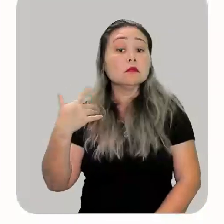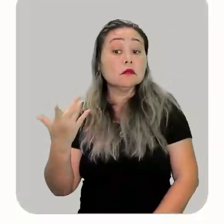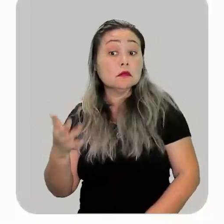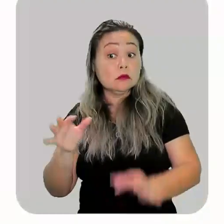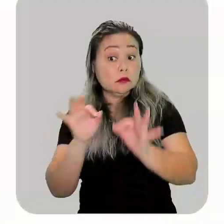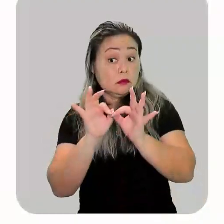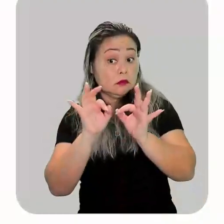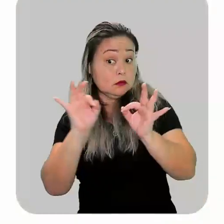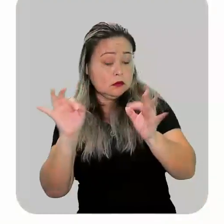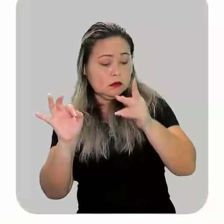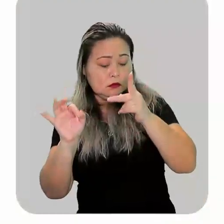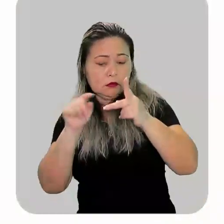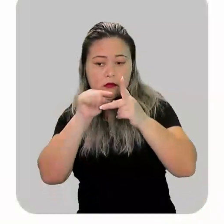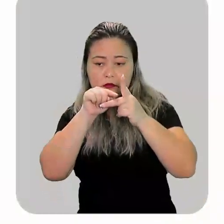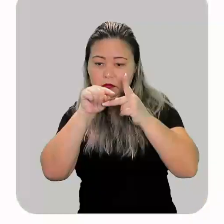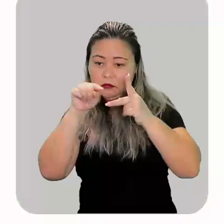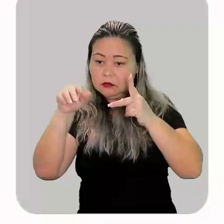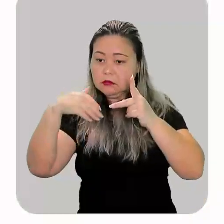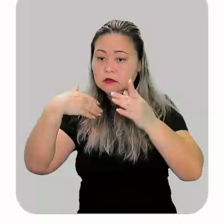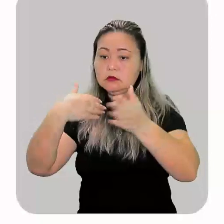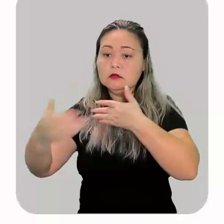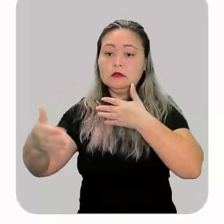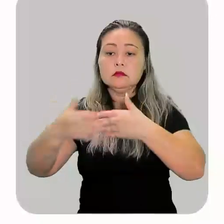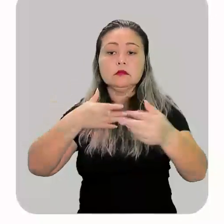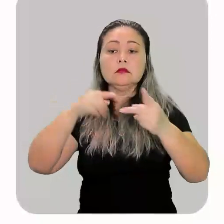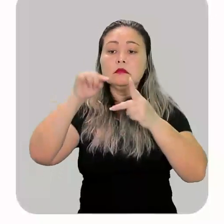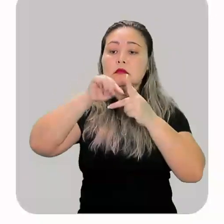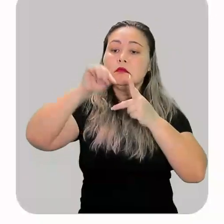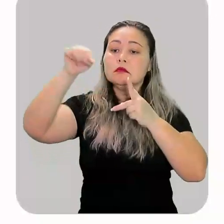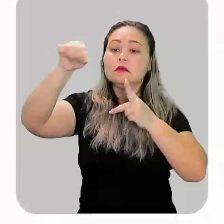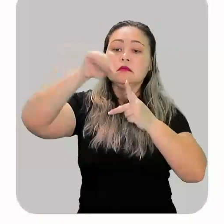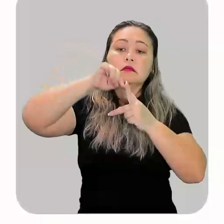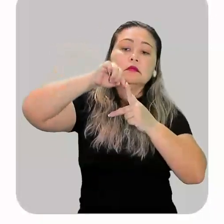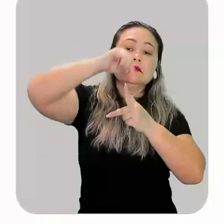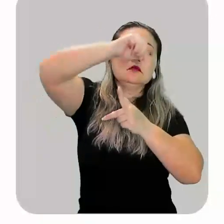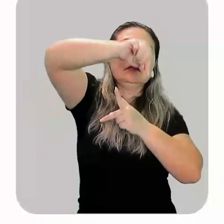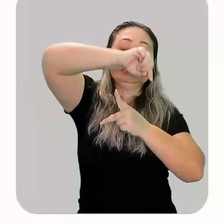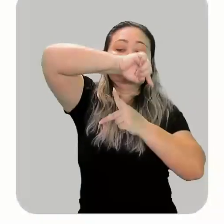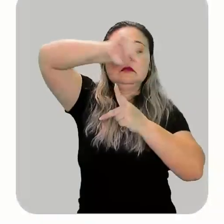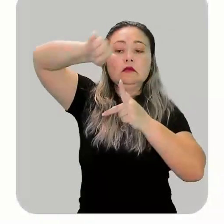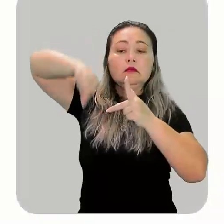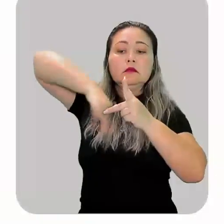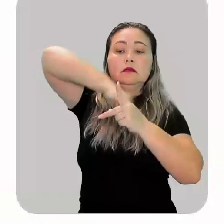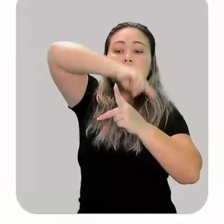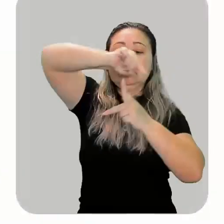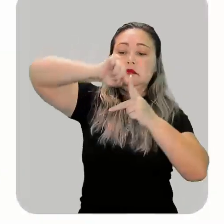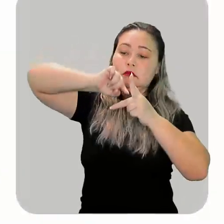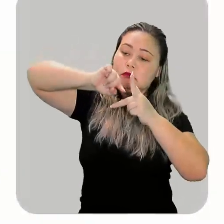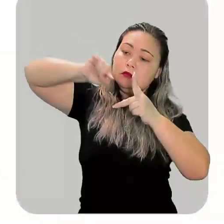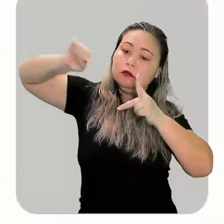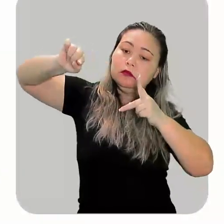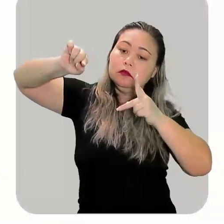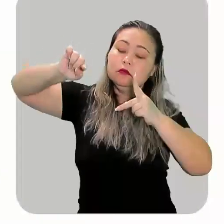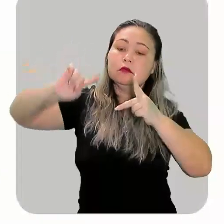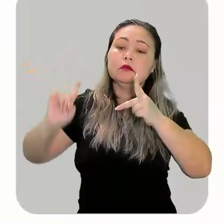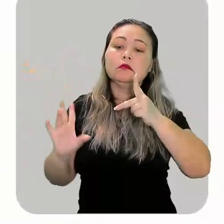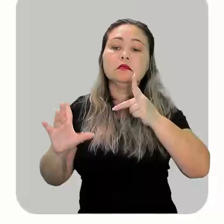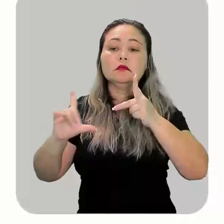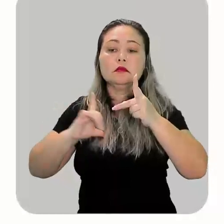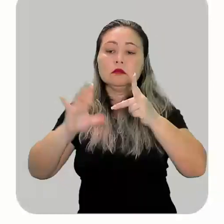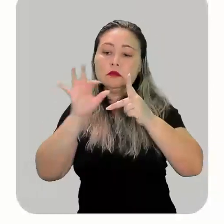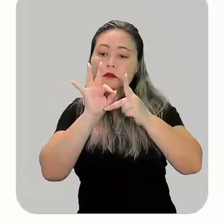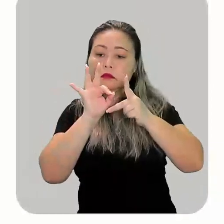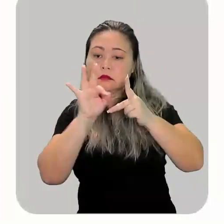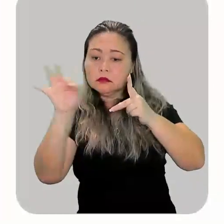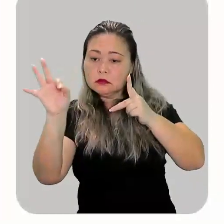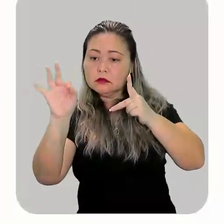a distância do centro até qualquer ponto da extremidade na circunferência. Então primeiro tem que achar a distância para